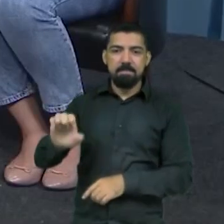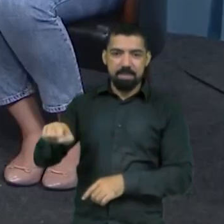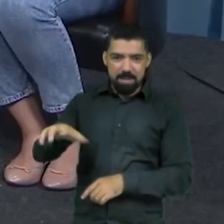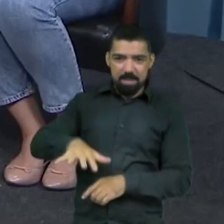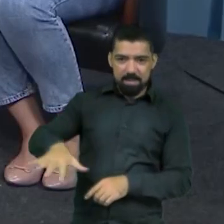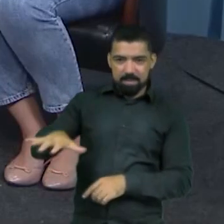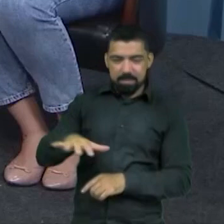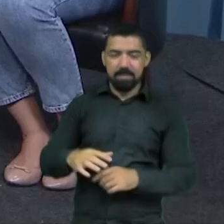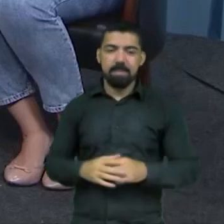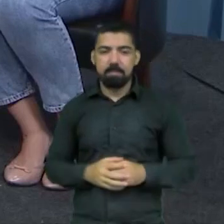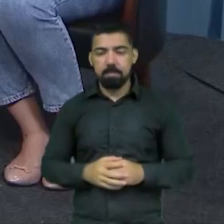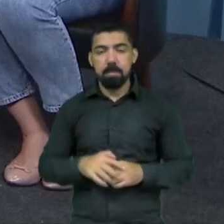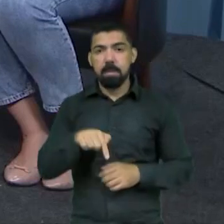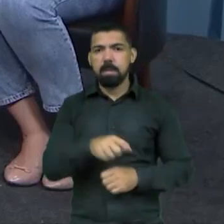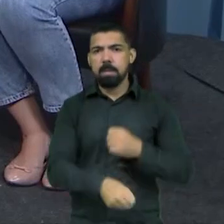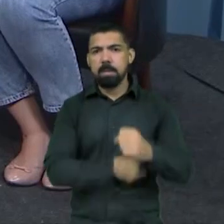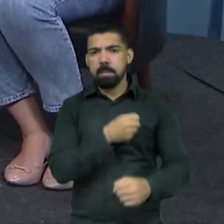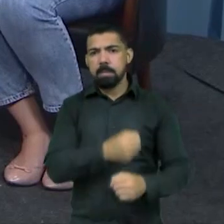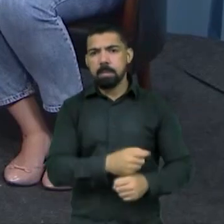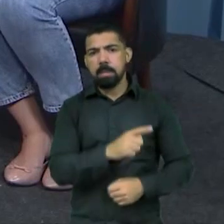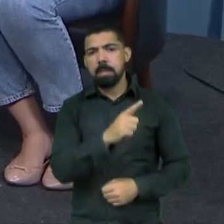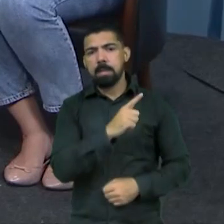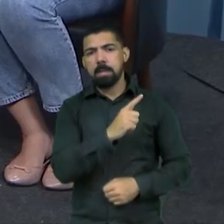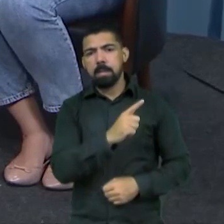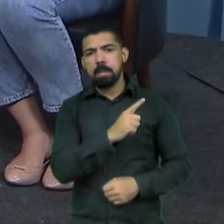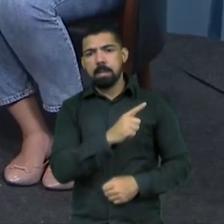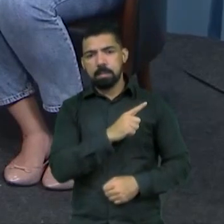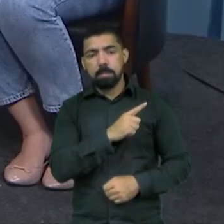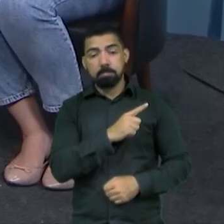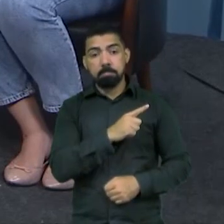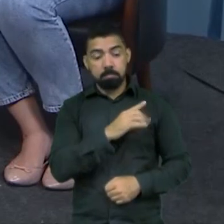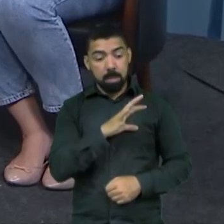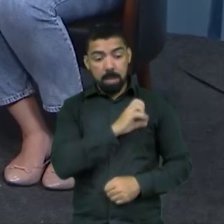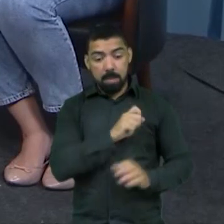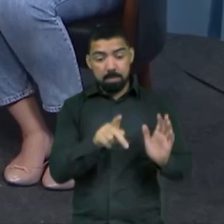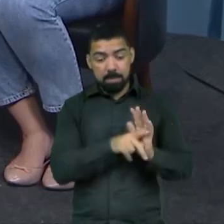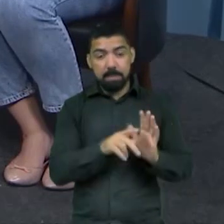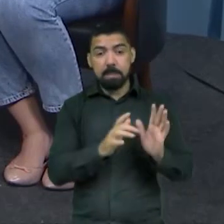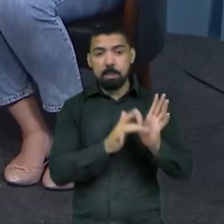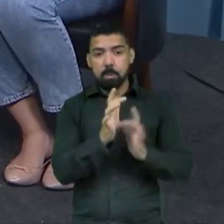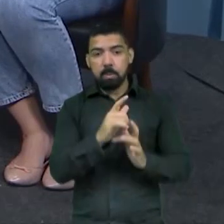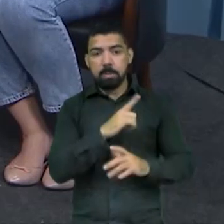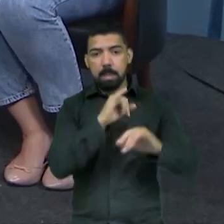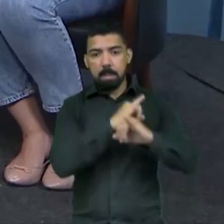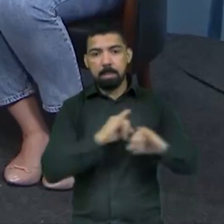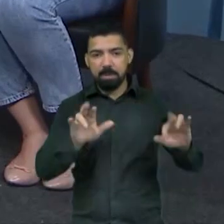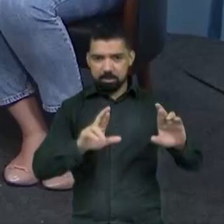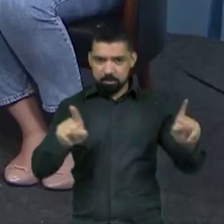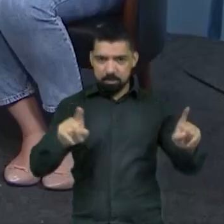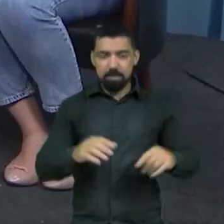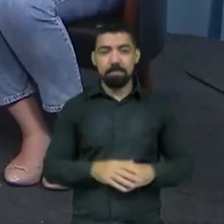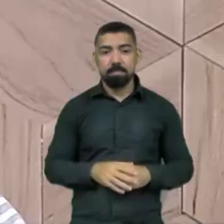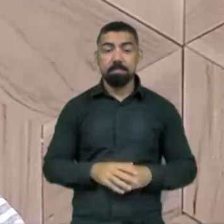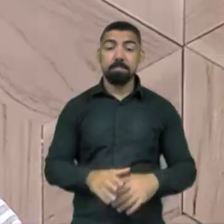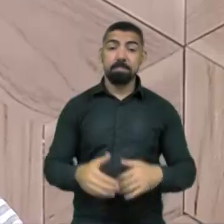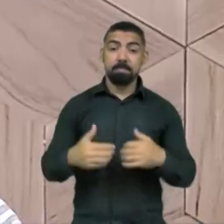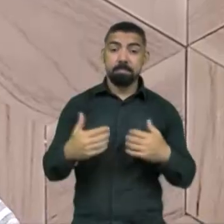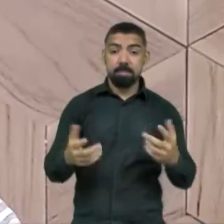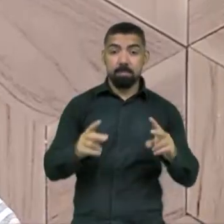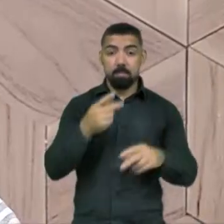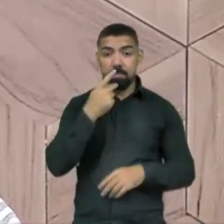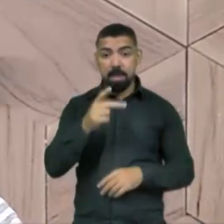ano a Paixão de Cristo tem uma mensagem diferente, né? Isso mesmo, né? Falar da Paixão de Cristo,